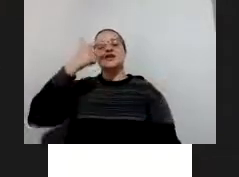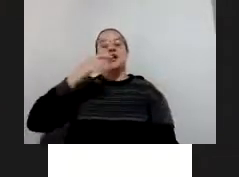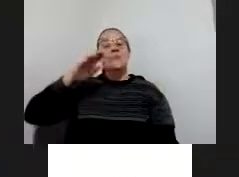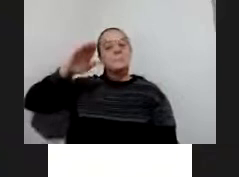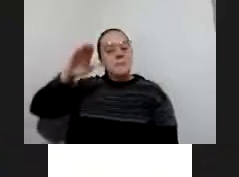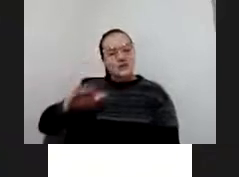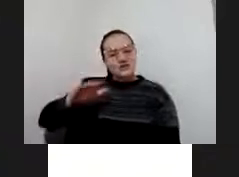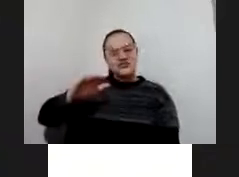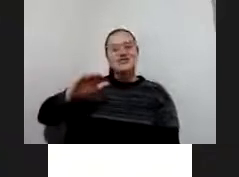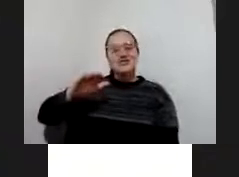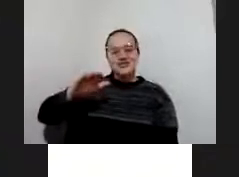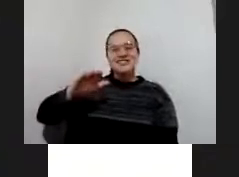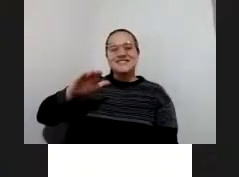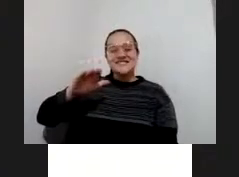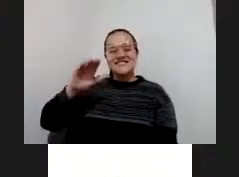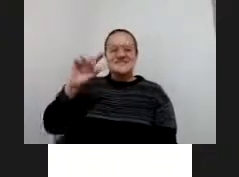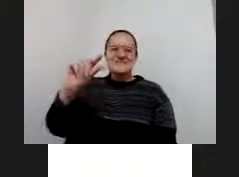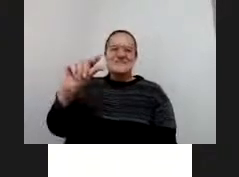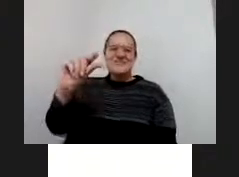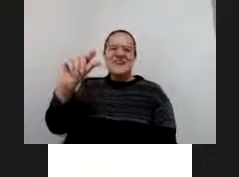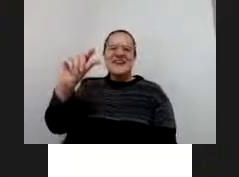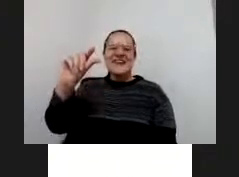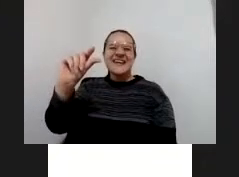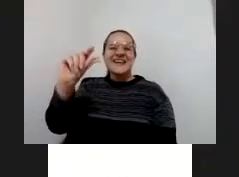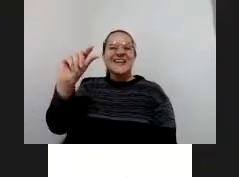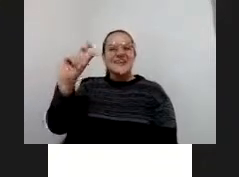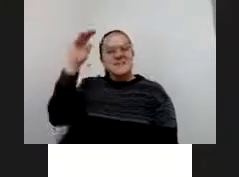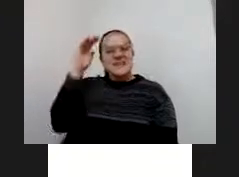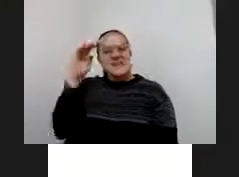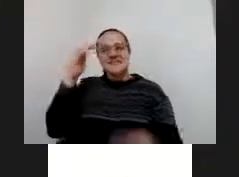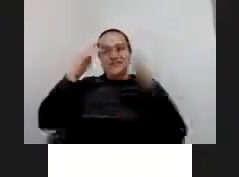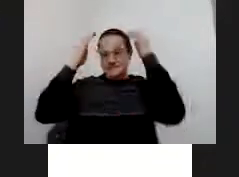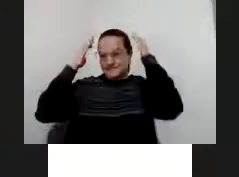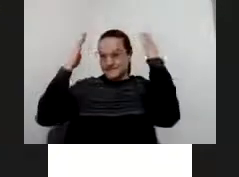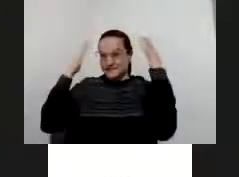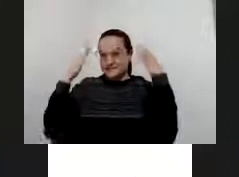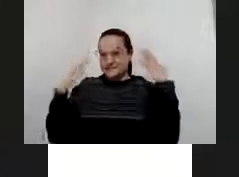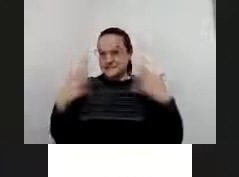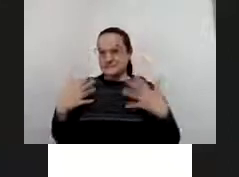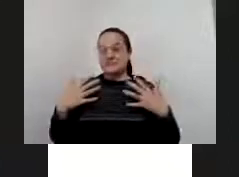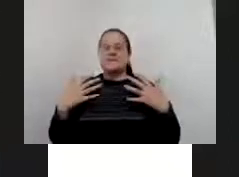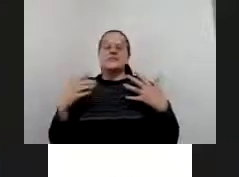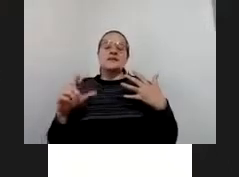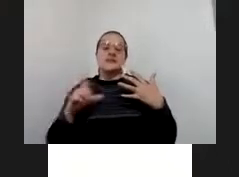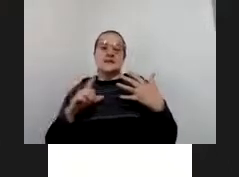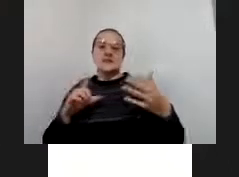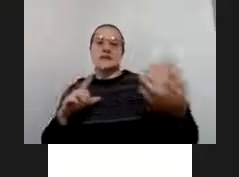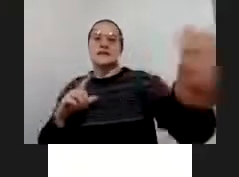Anice. Muito pouco, né, Anice? Branco, cabelo enrolado, estou bastante tempo no grupo também.